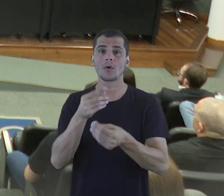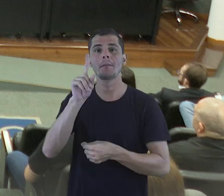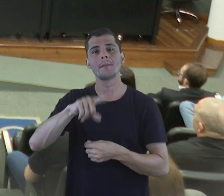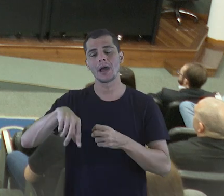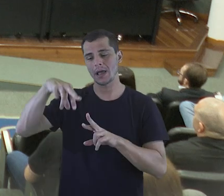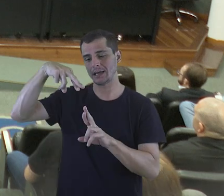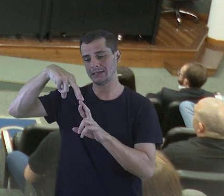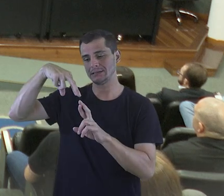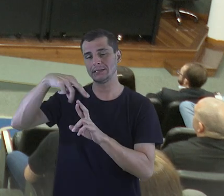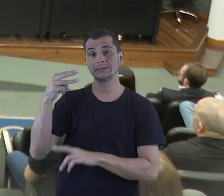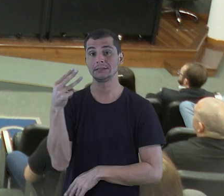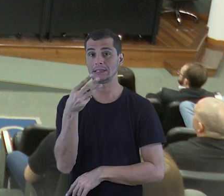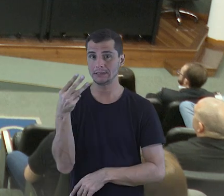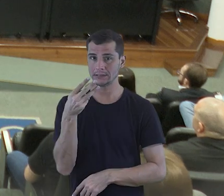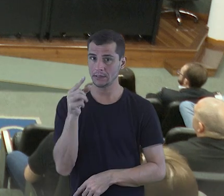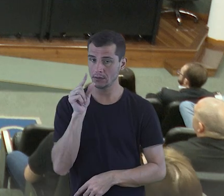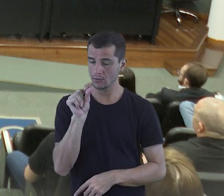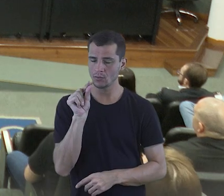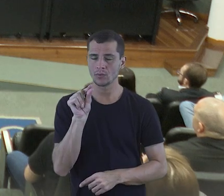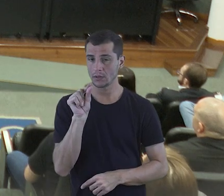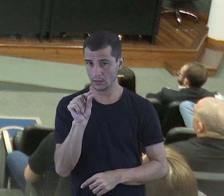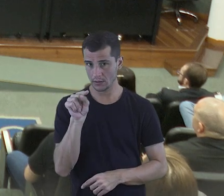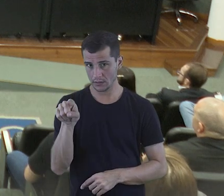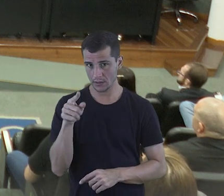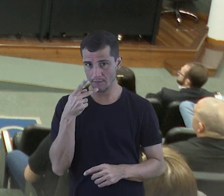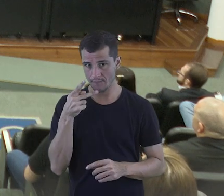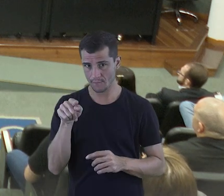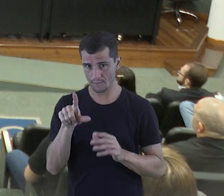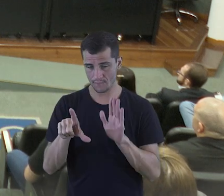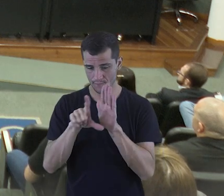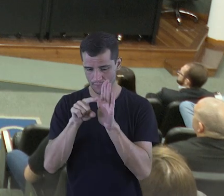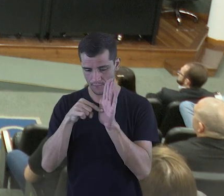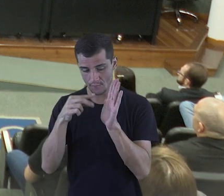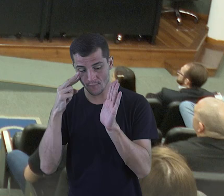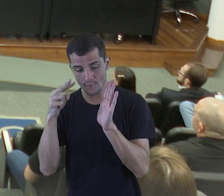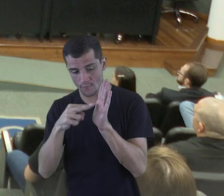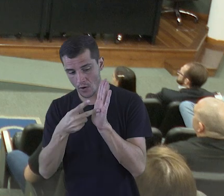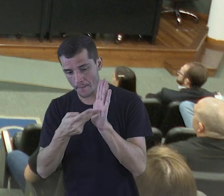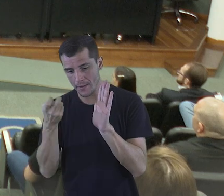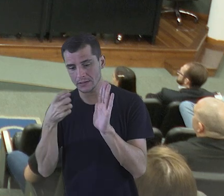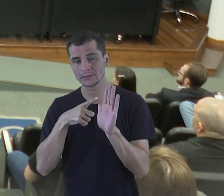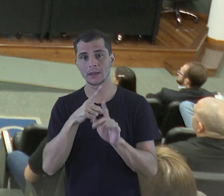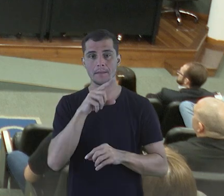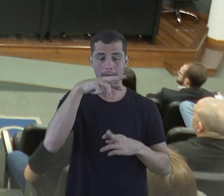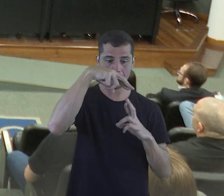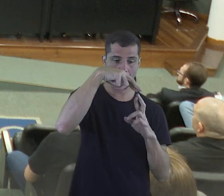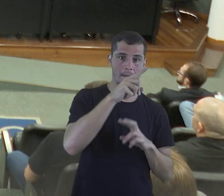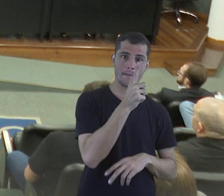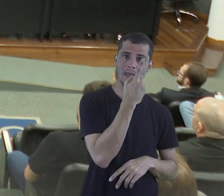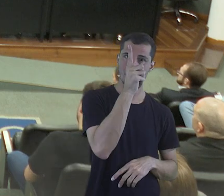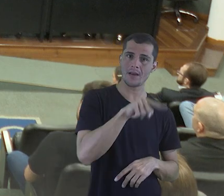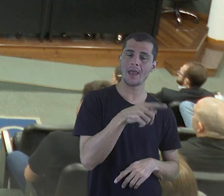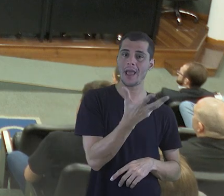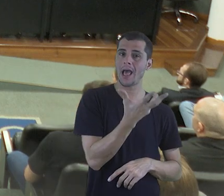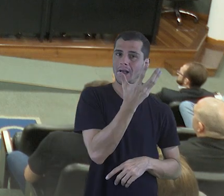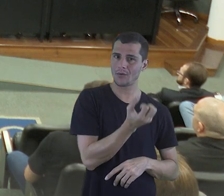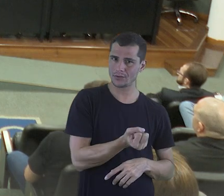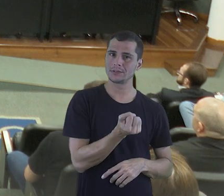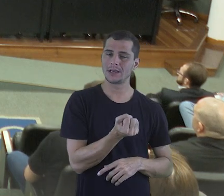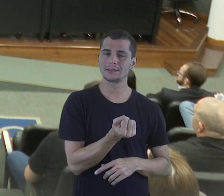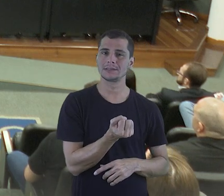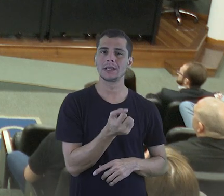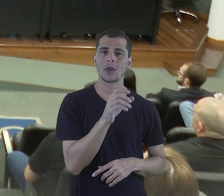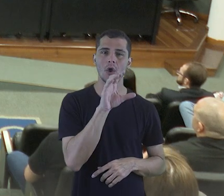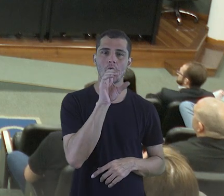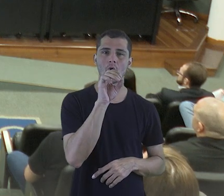que vai dizer o seguinte ó vamos só lembrar inciso primeiro consentimento inciso segundo que eu falei que era a maior parte das bases